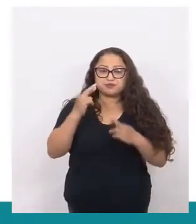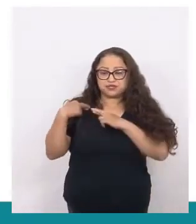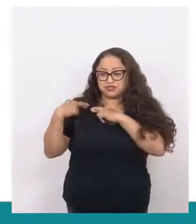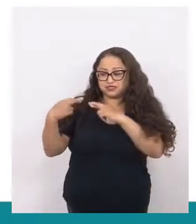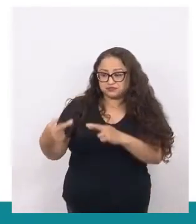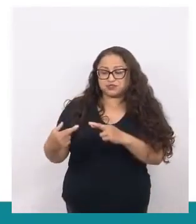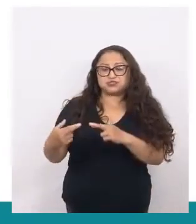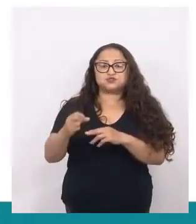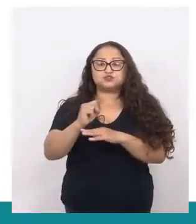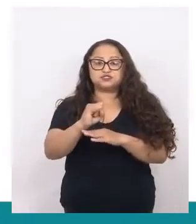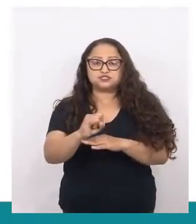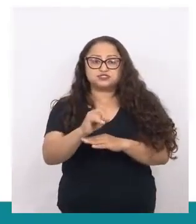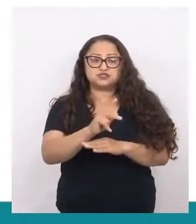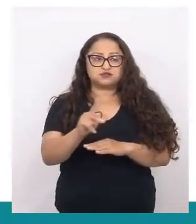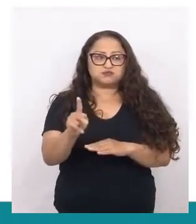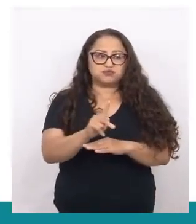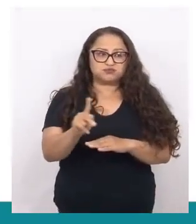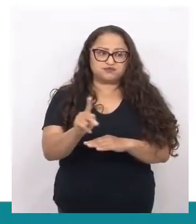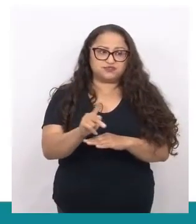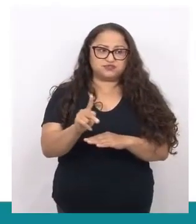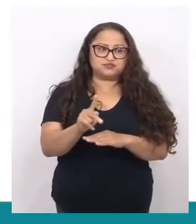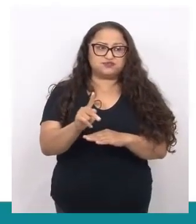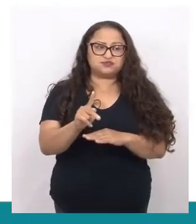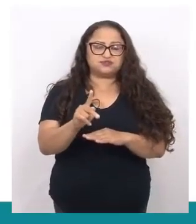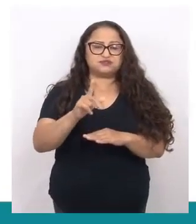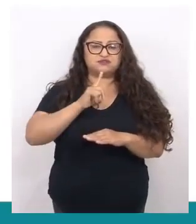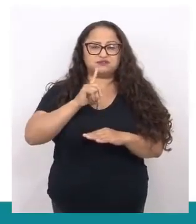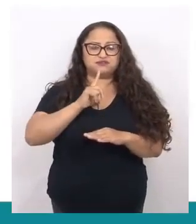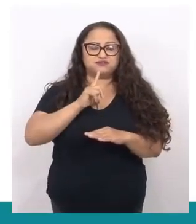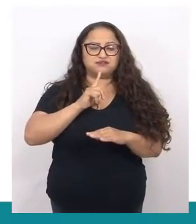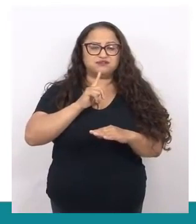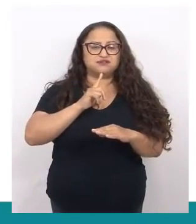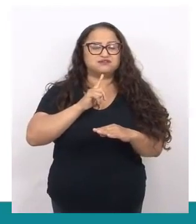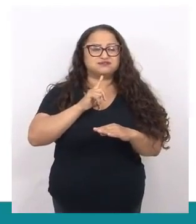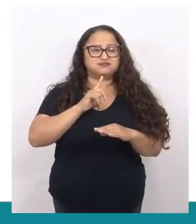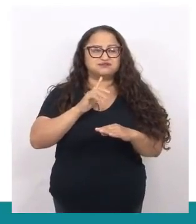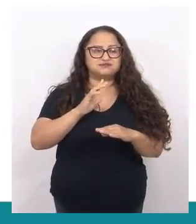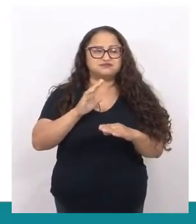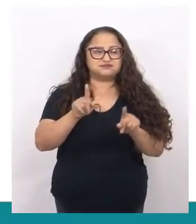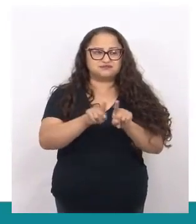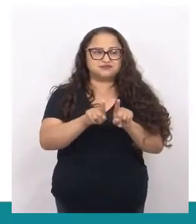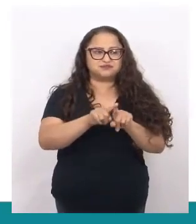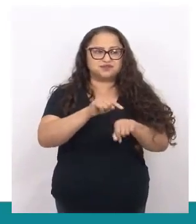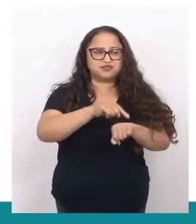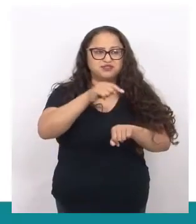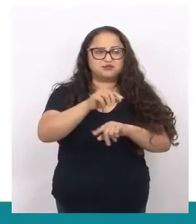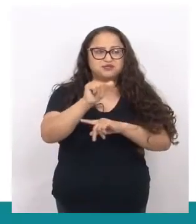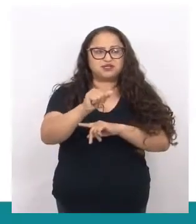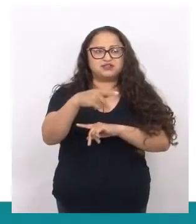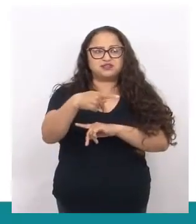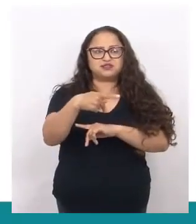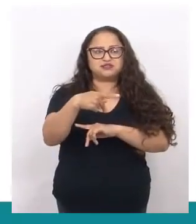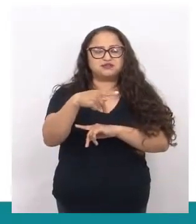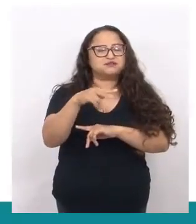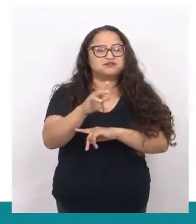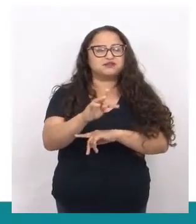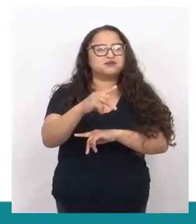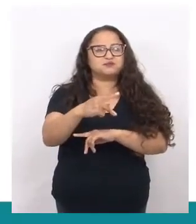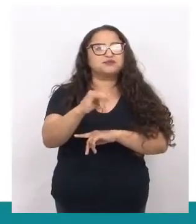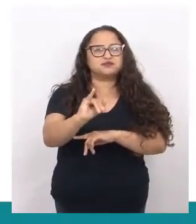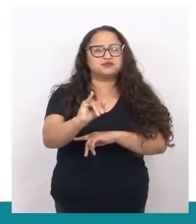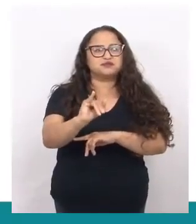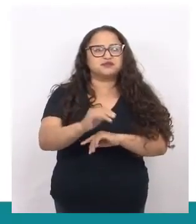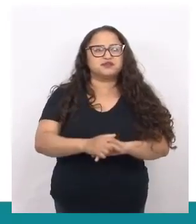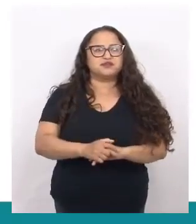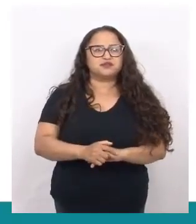32 aulas, porque ele terá mais aulas atribuídas, e com os tempos de ATPI, ele estará acima das